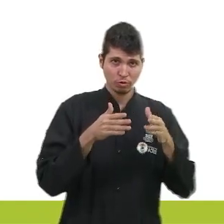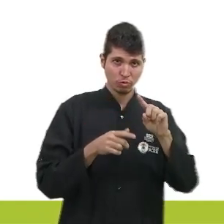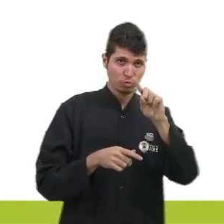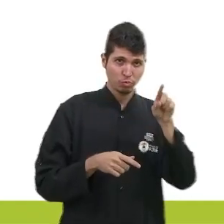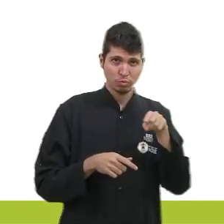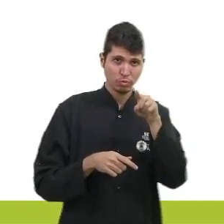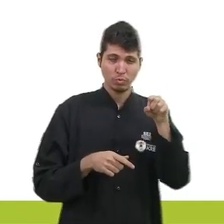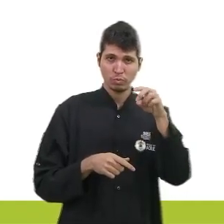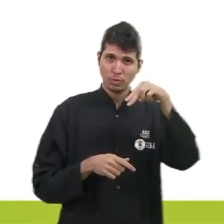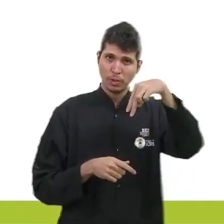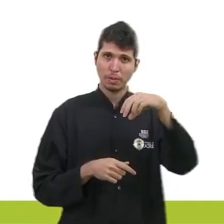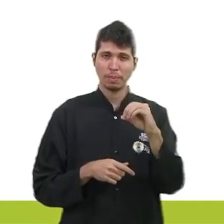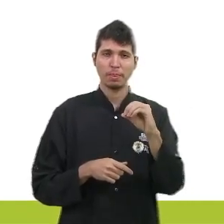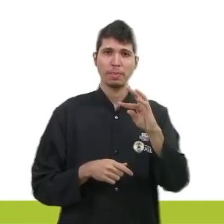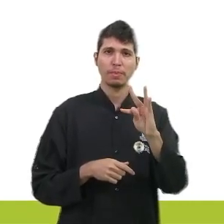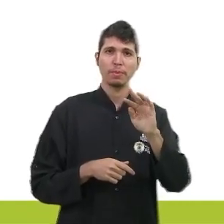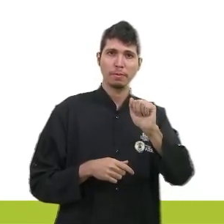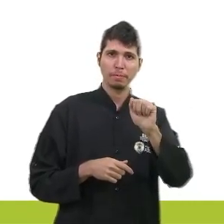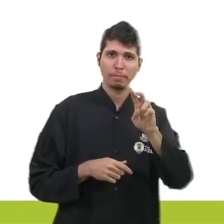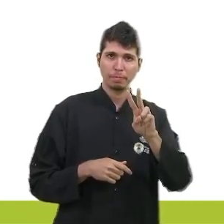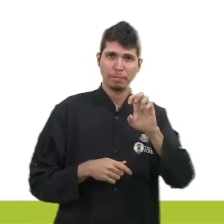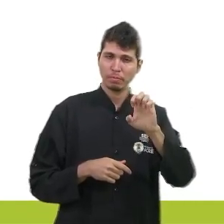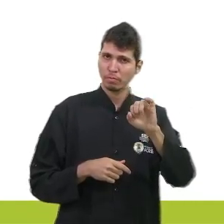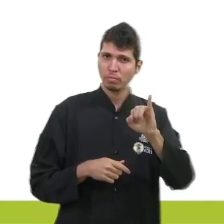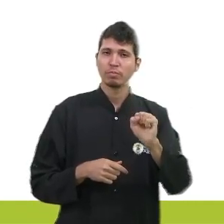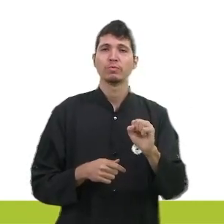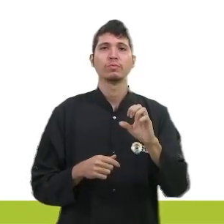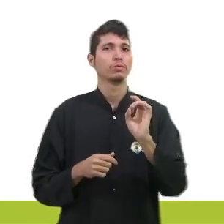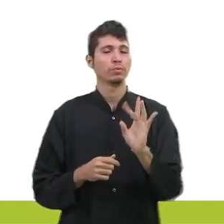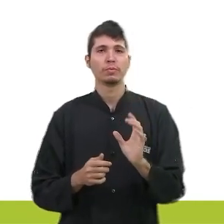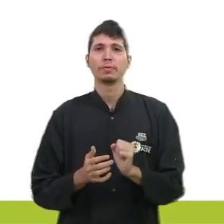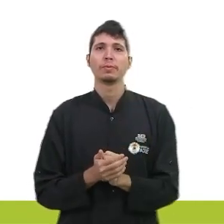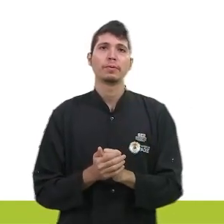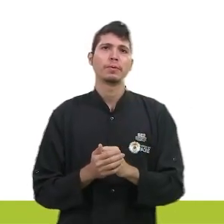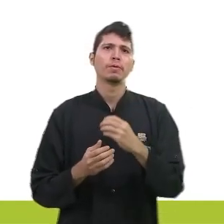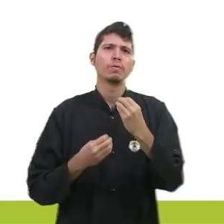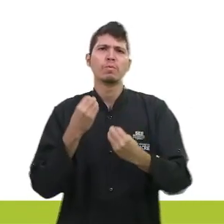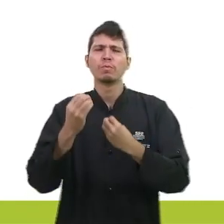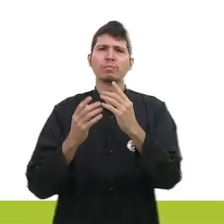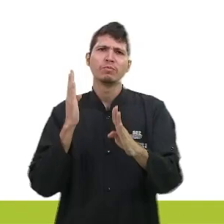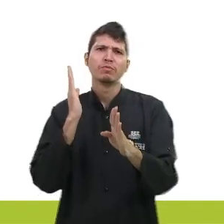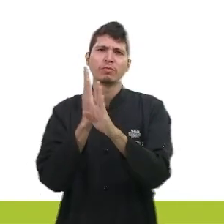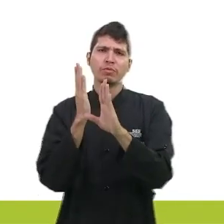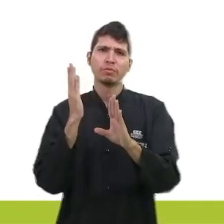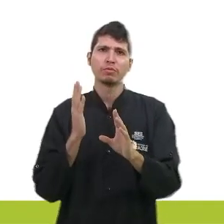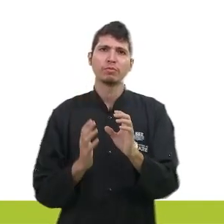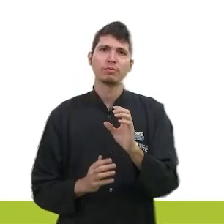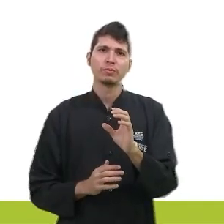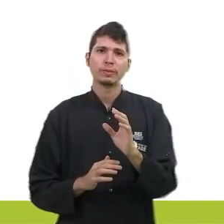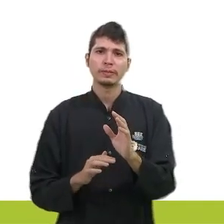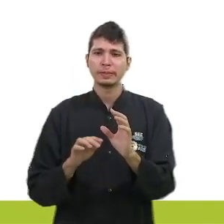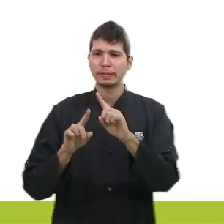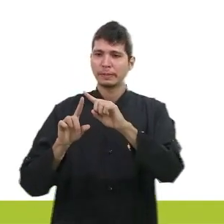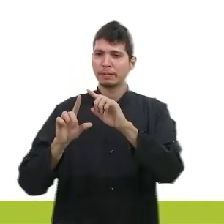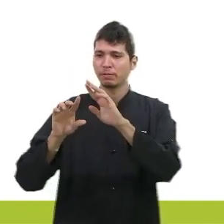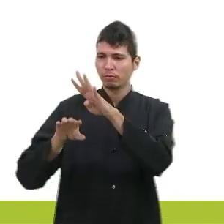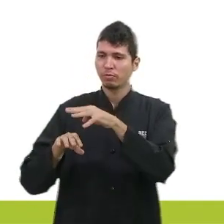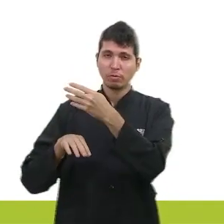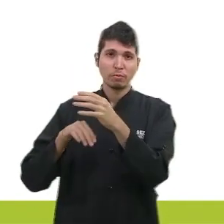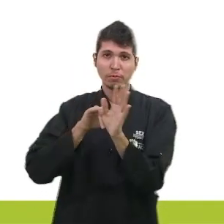vocês como descobrir o seno e o cosseno desses ângulos sem olhar essa tabela. A ideia é o